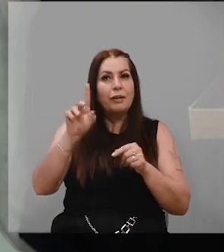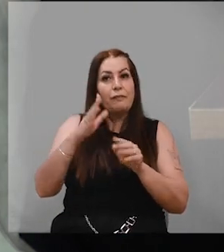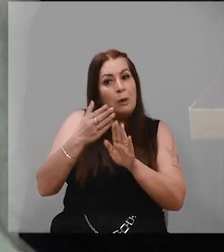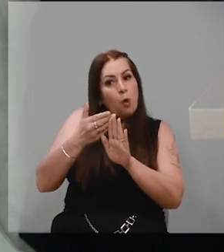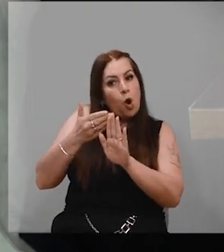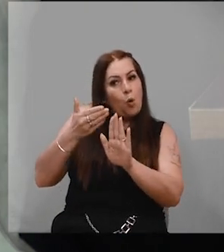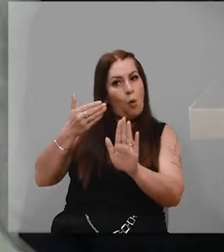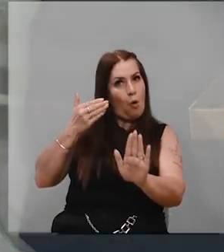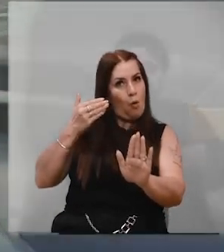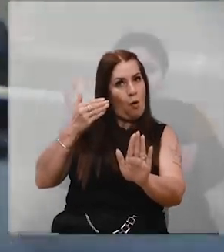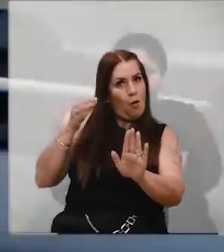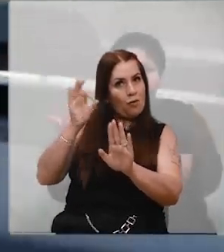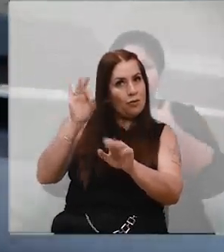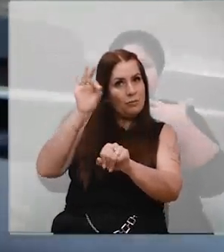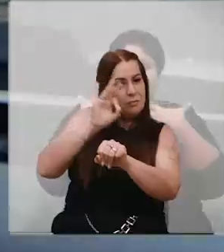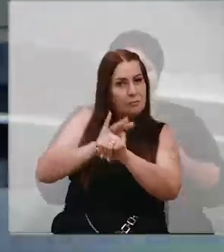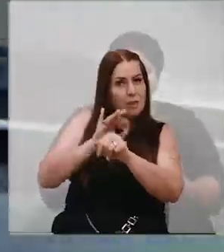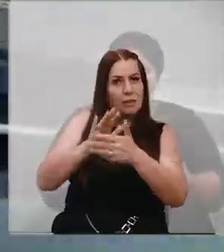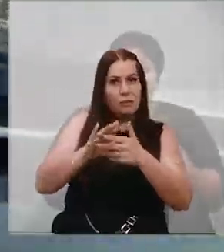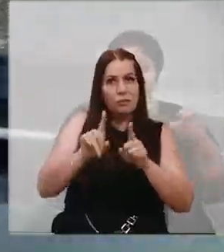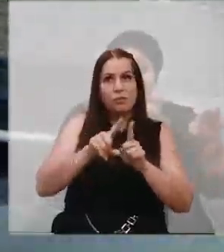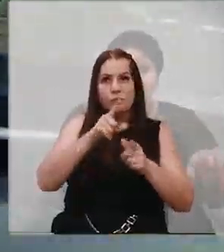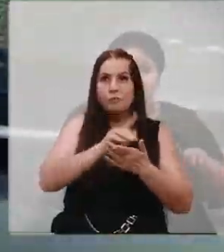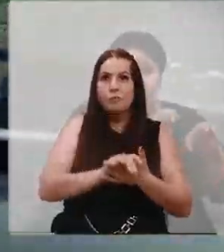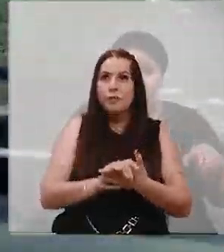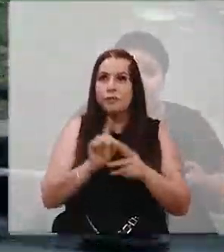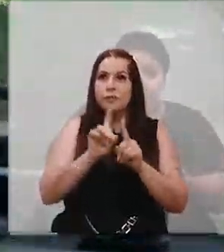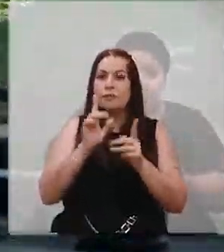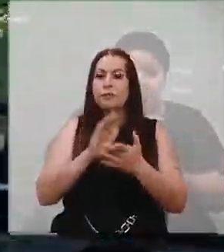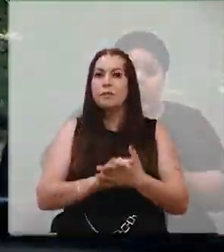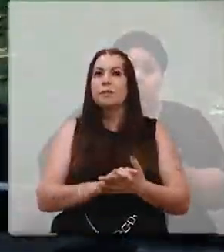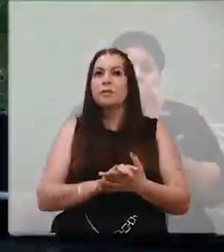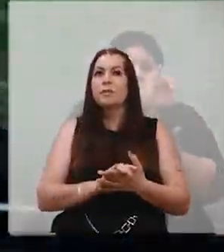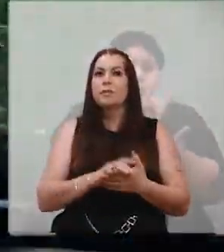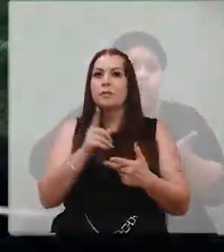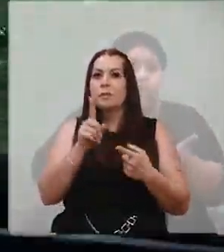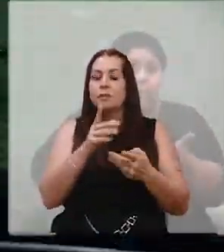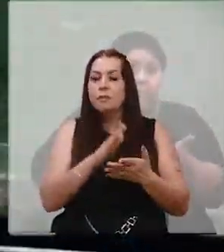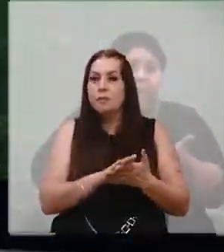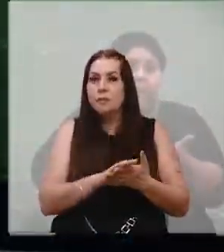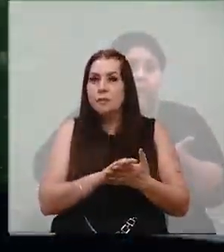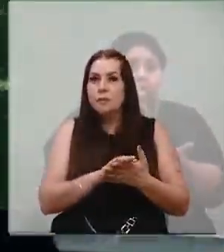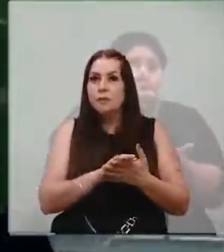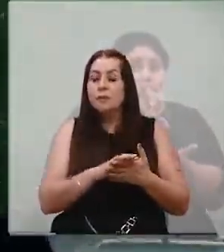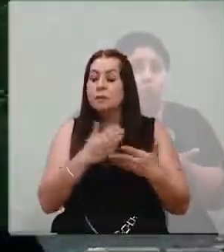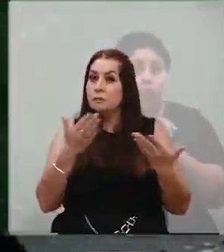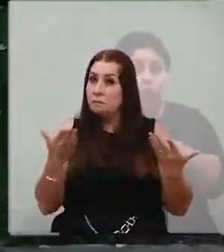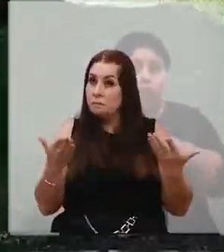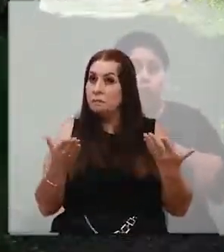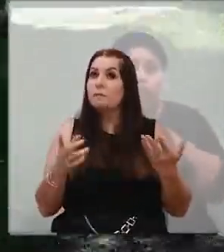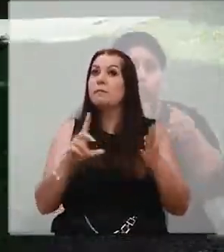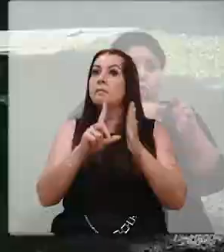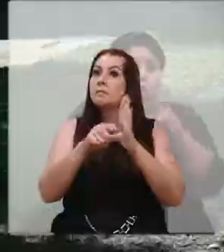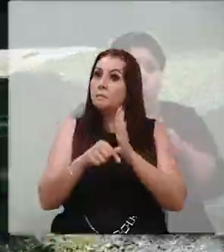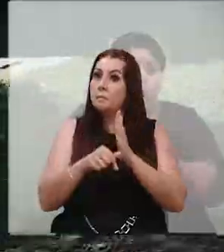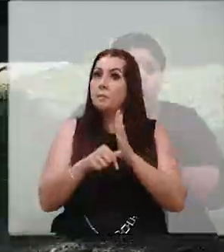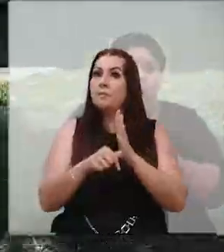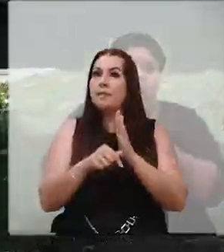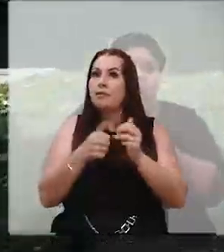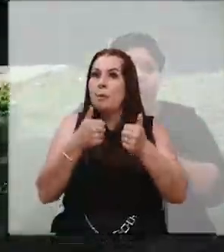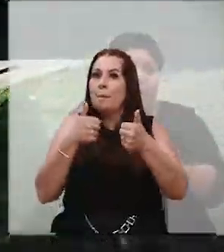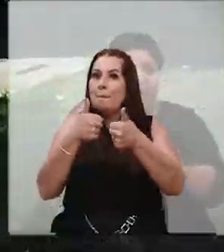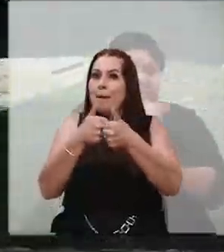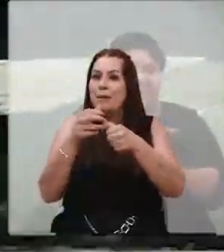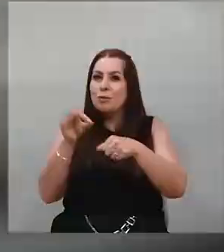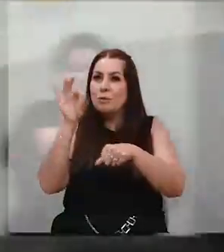ficamos longe das abelhas, né? Nenhum risco aí, senão tomamos processo aí, né? E depois a gente ficou